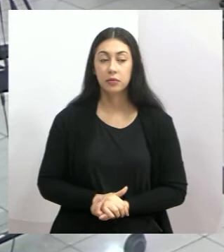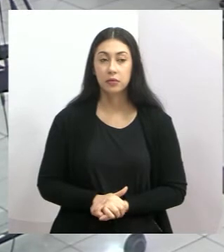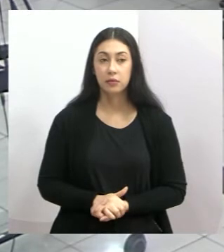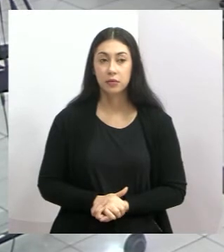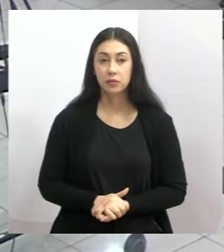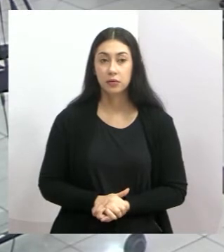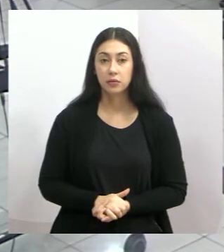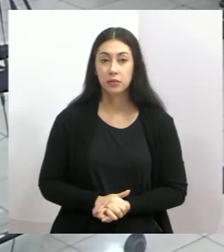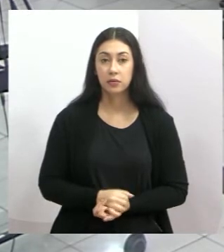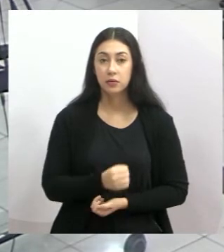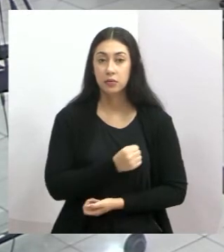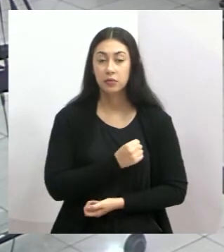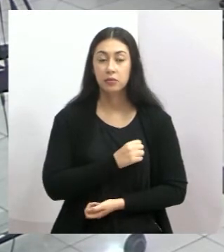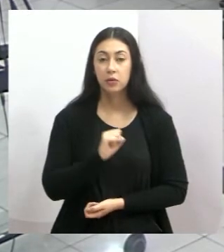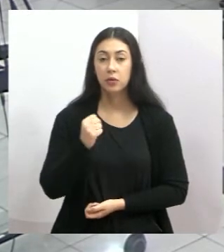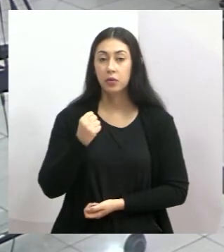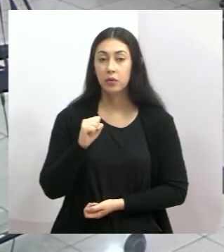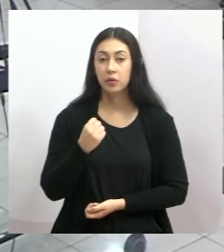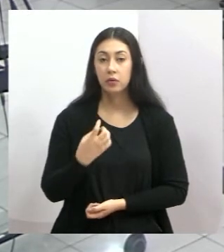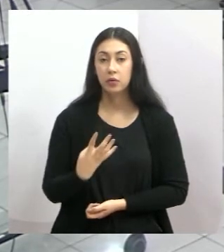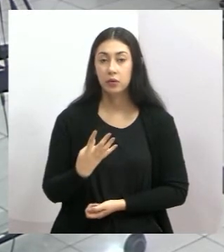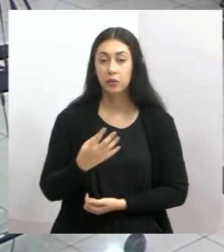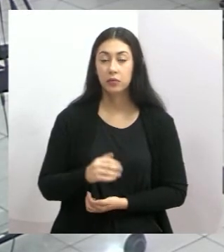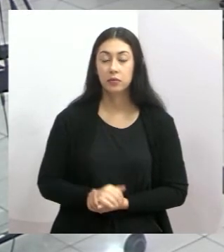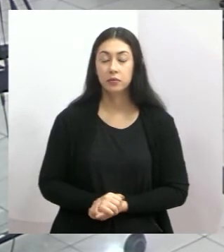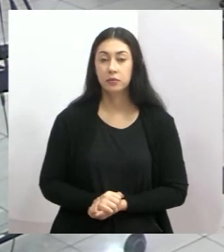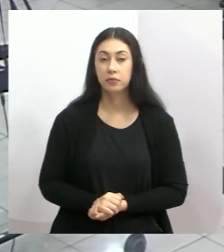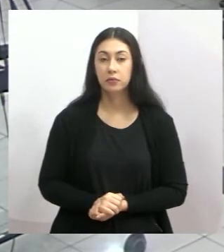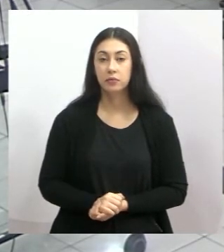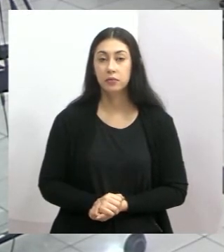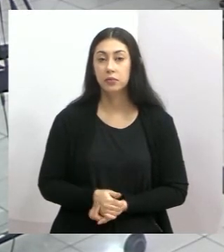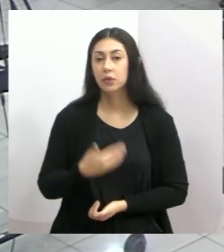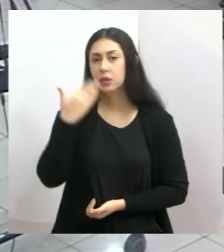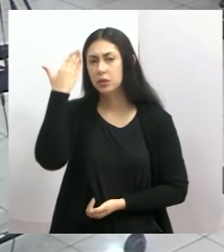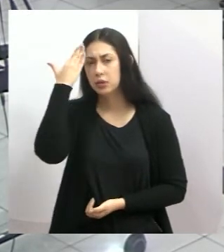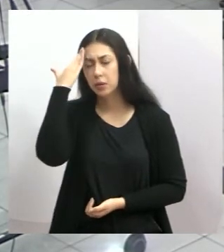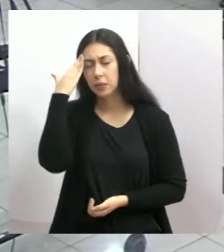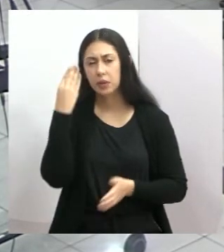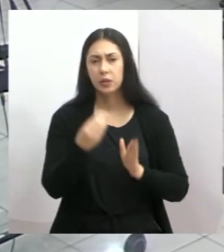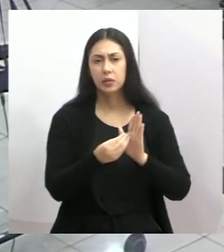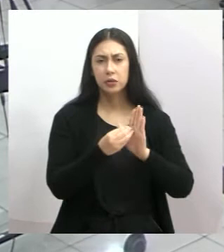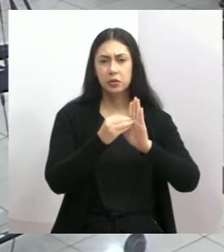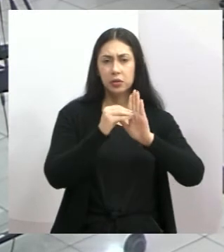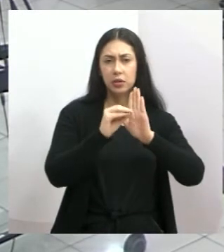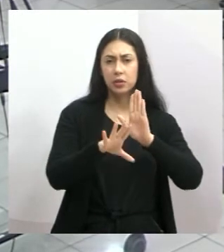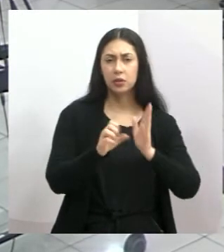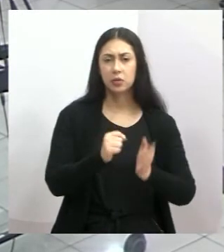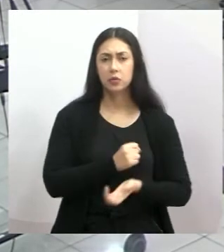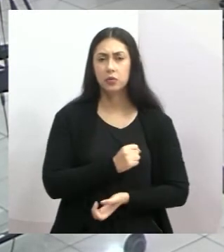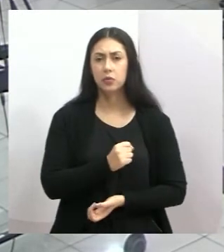informação 84 considerando as indicações número